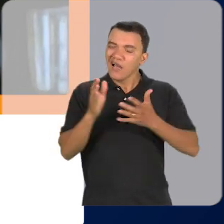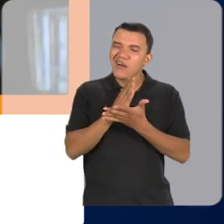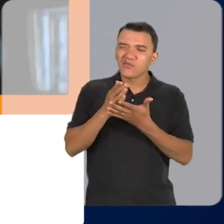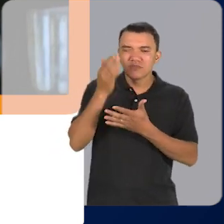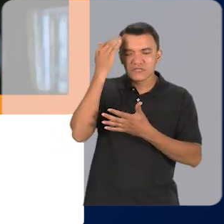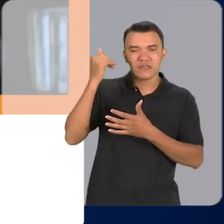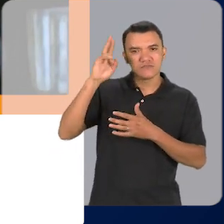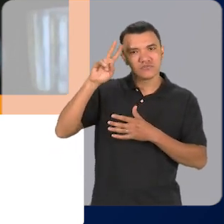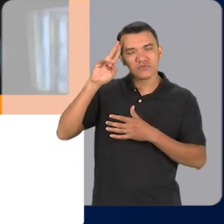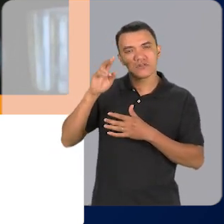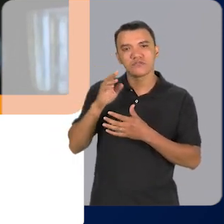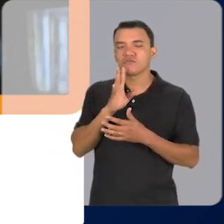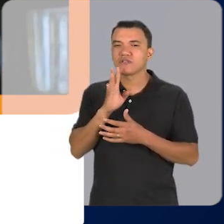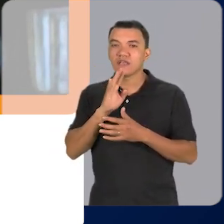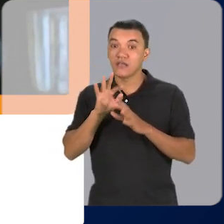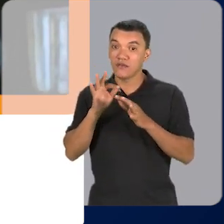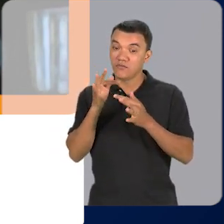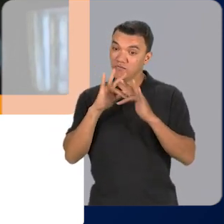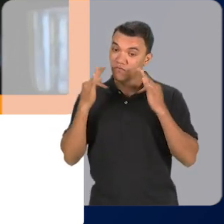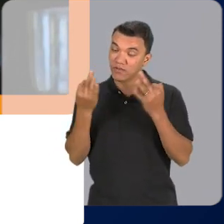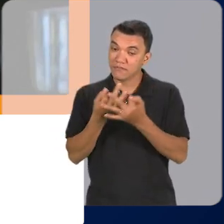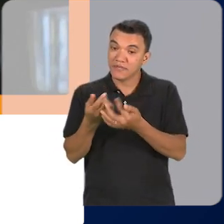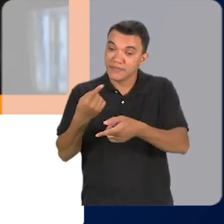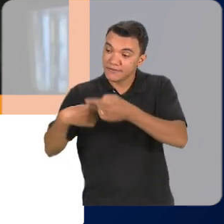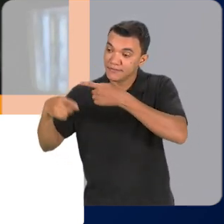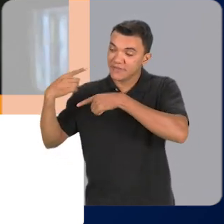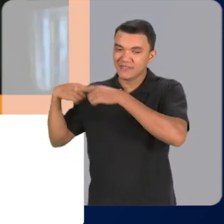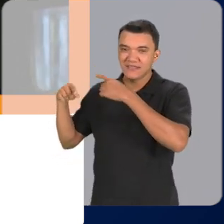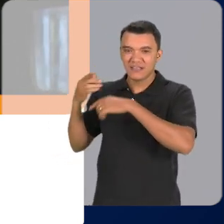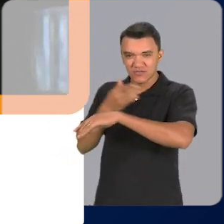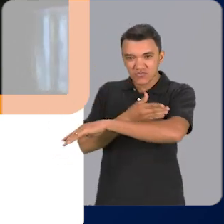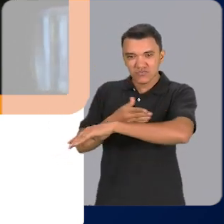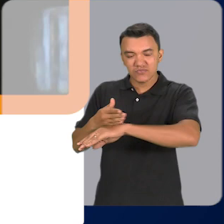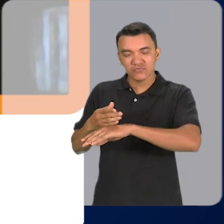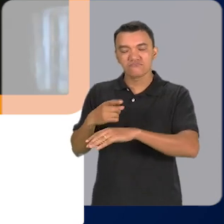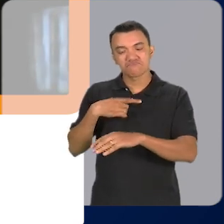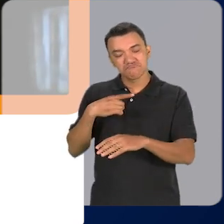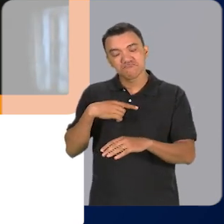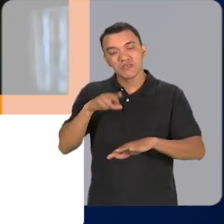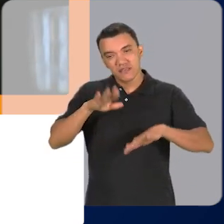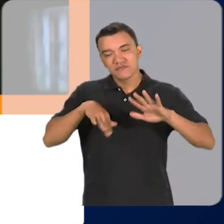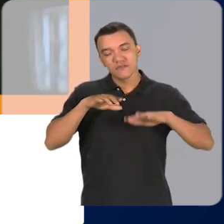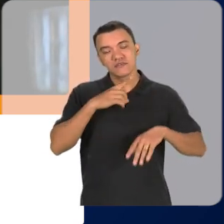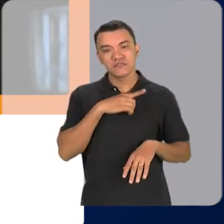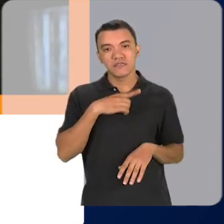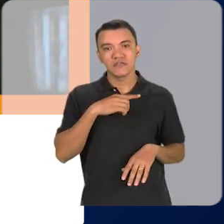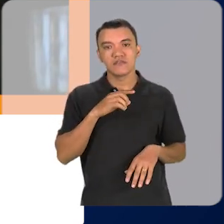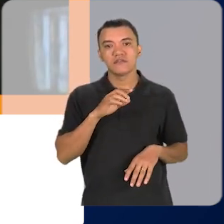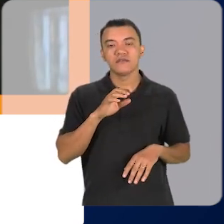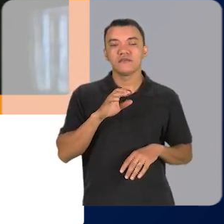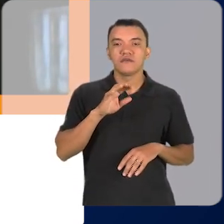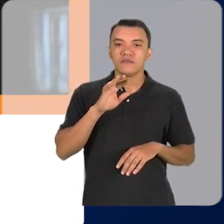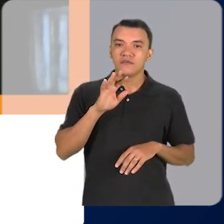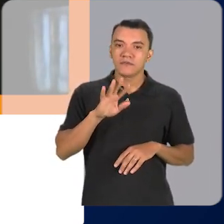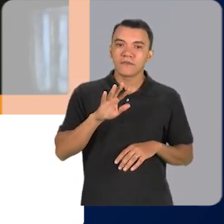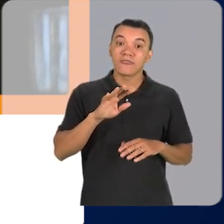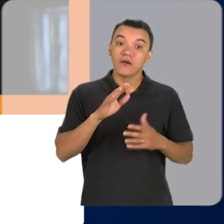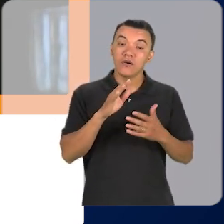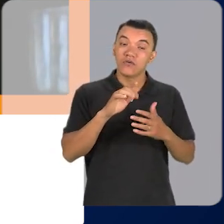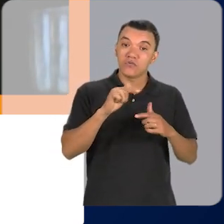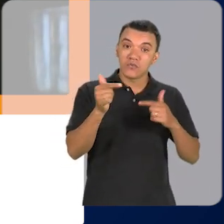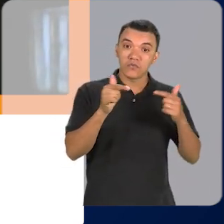até conhecem, até vem da família mesmo, a tradição da própria família está envolvida nessa atividade, né? Em